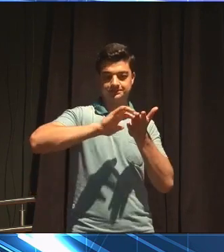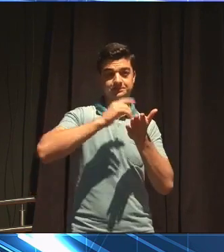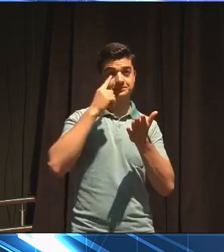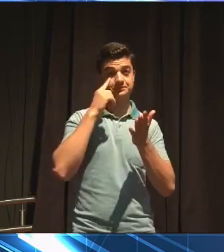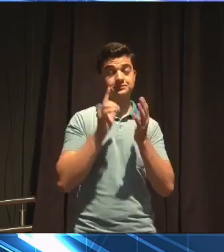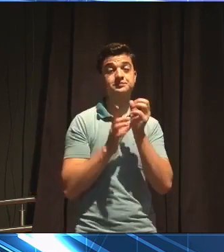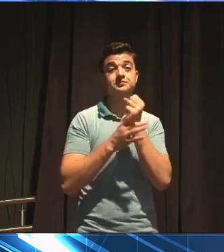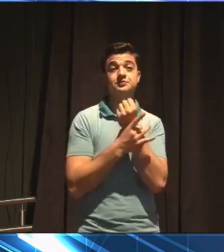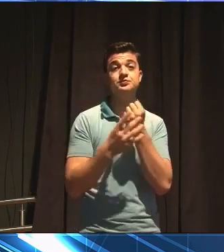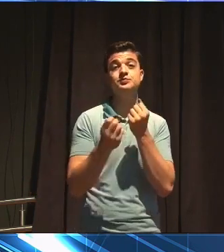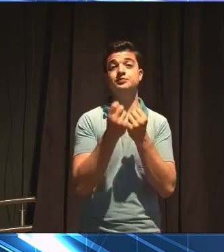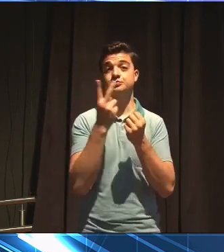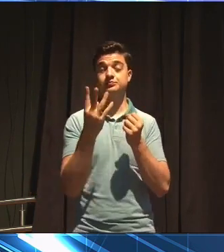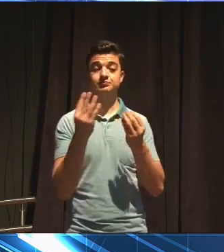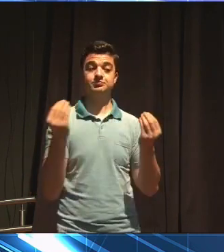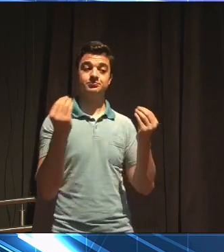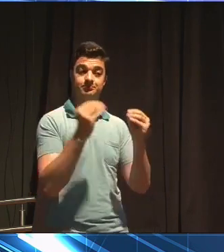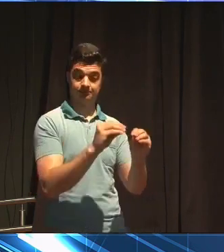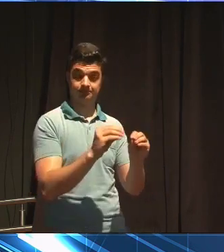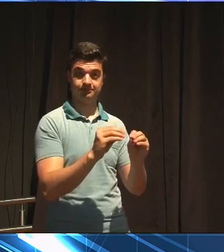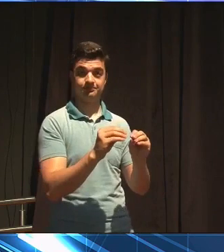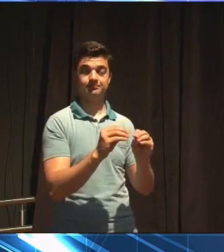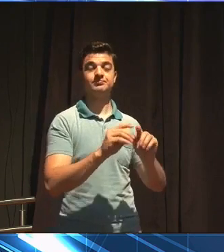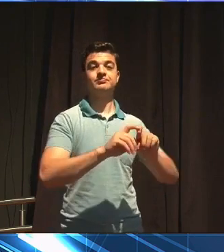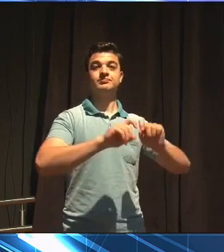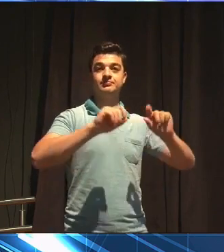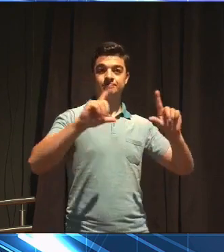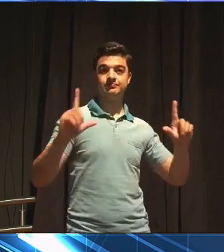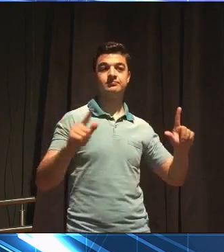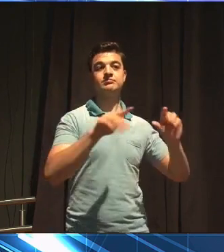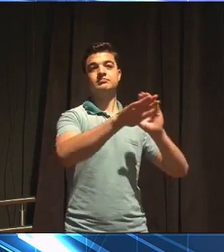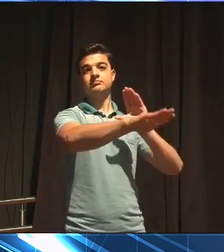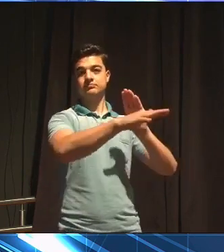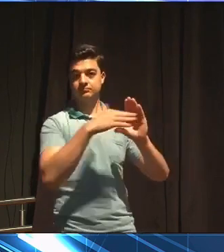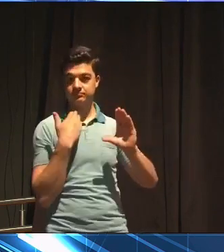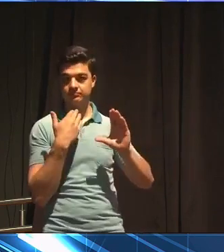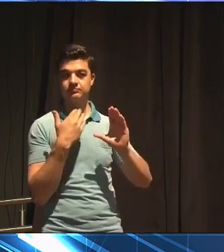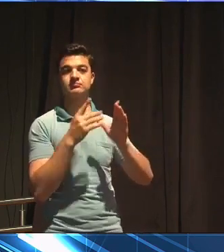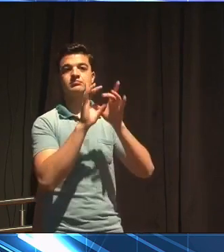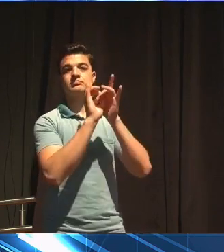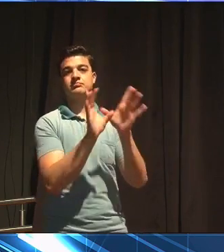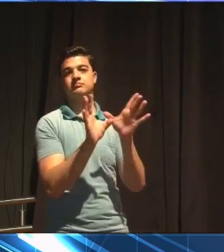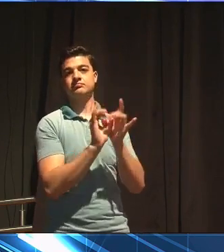eu vou gerar um token dele menor. Vai conter só as permissões para ele fazer